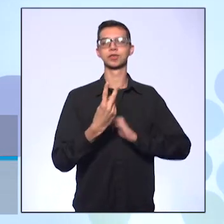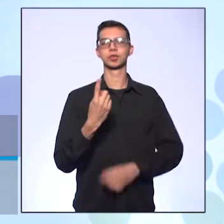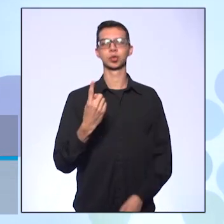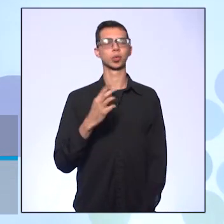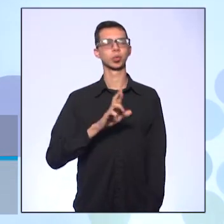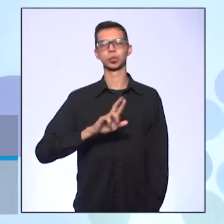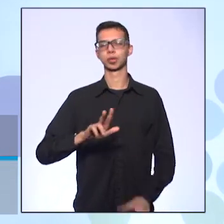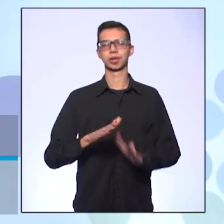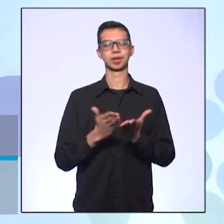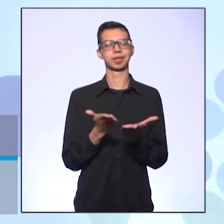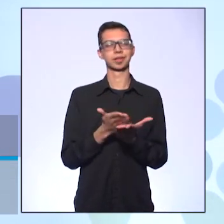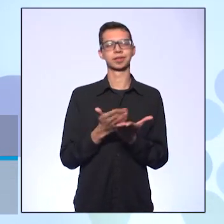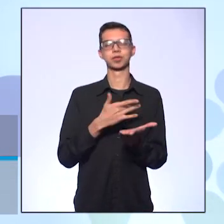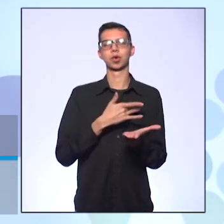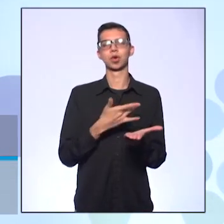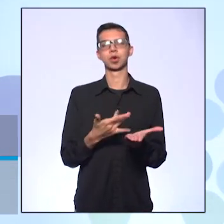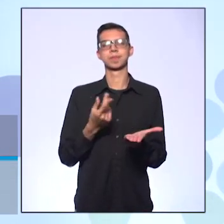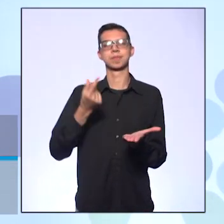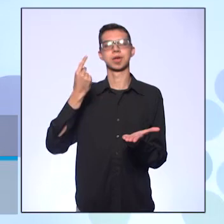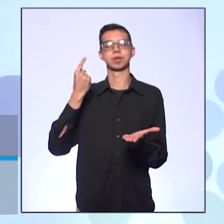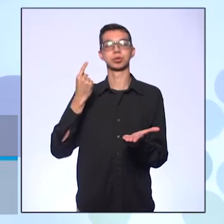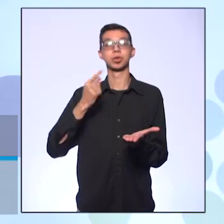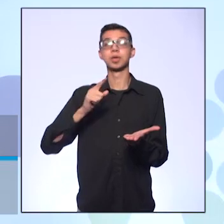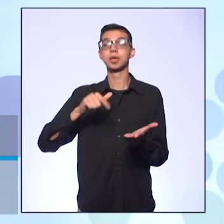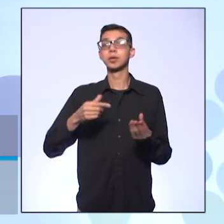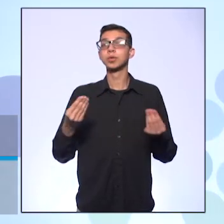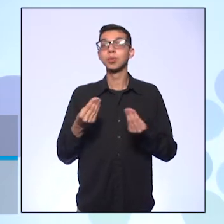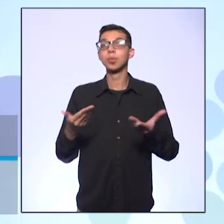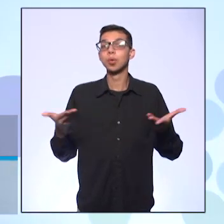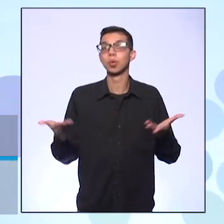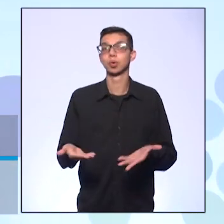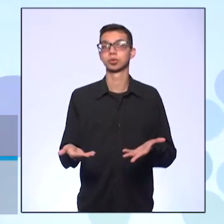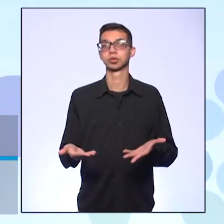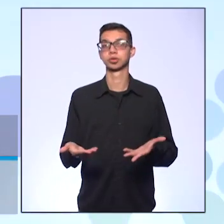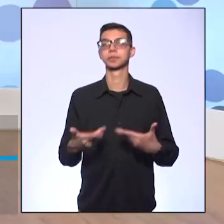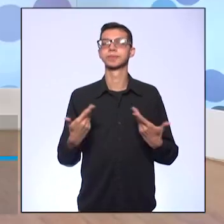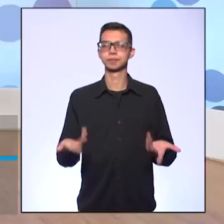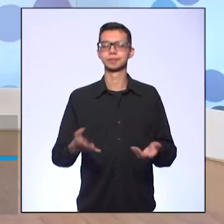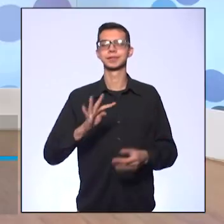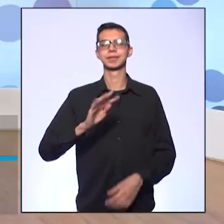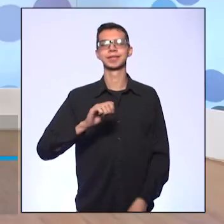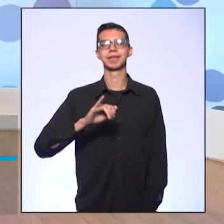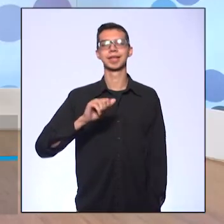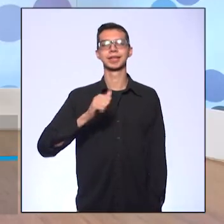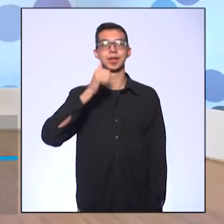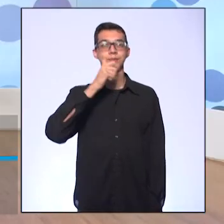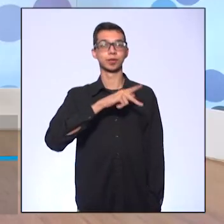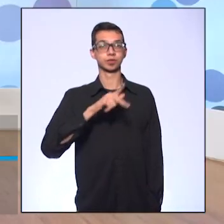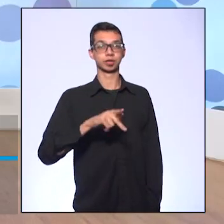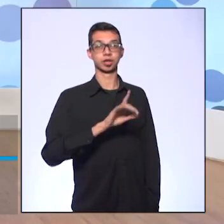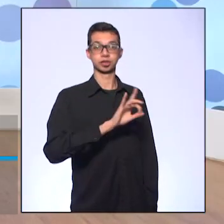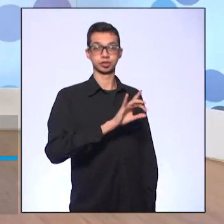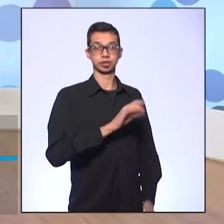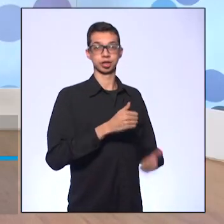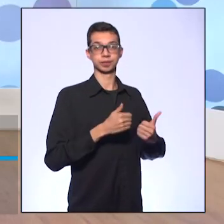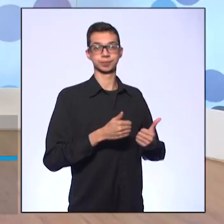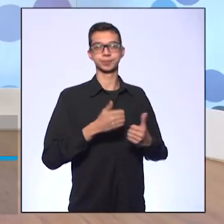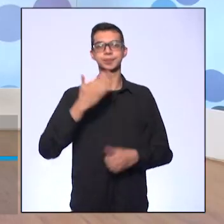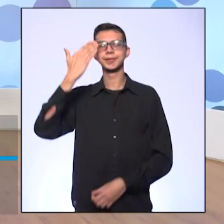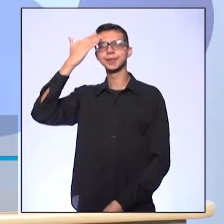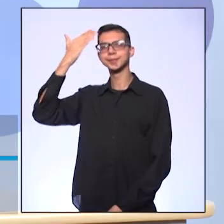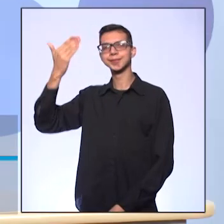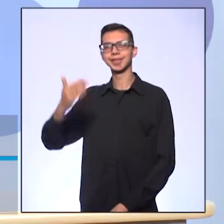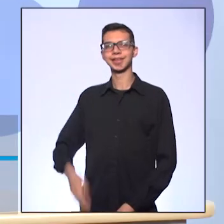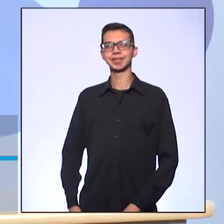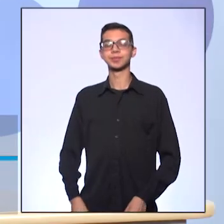dos livros românticos, como é que ela é hoje. Então, professora Tayana, é isto. Muito Contamos com a participação obrigada, de todos, gente. professora Tayana.